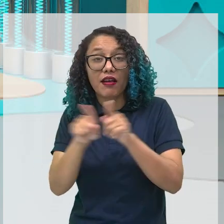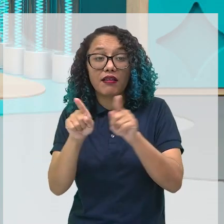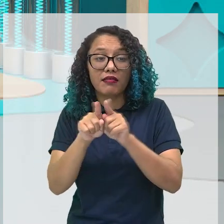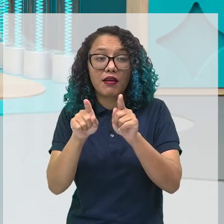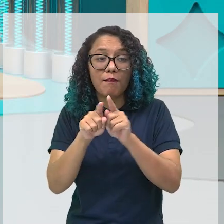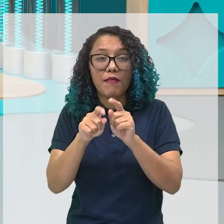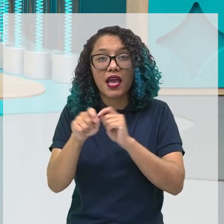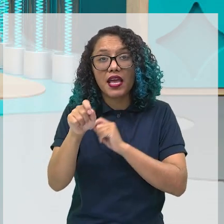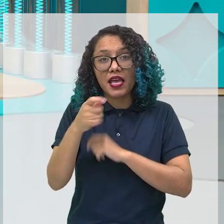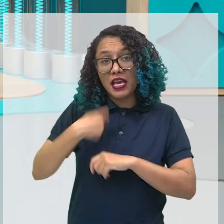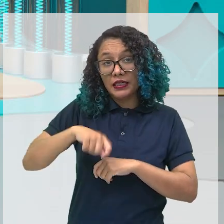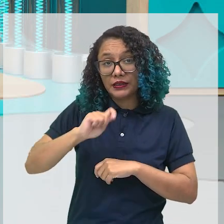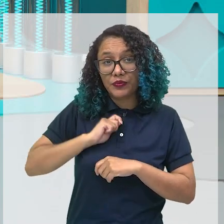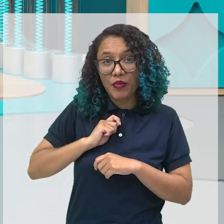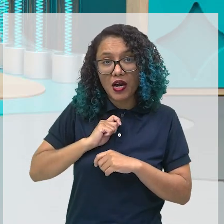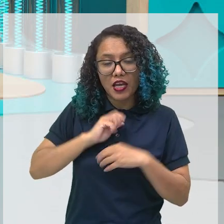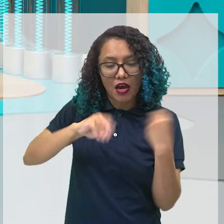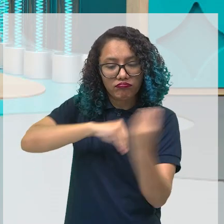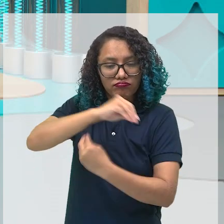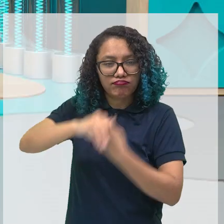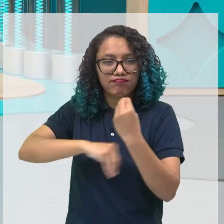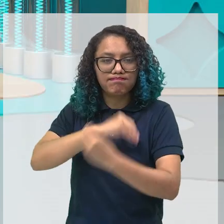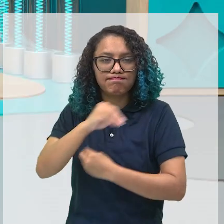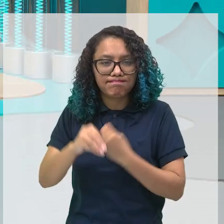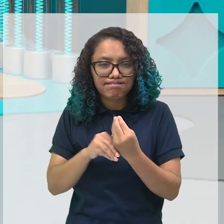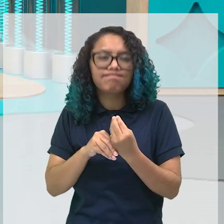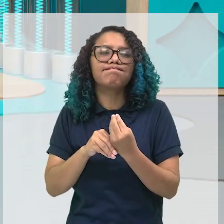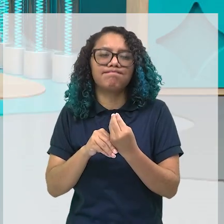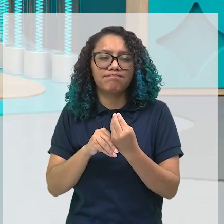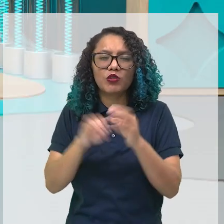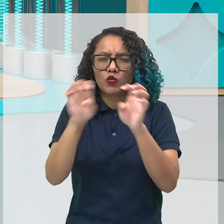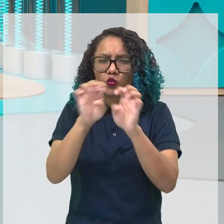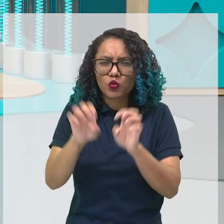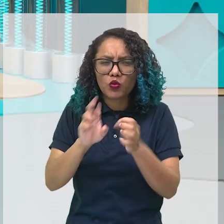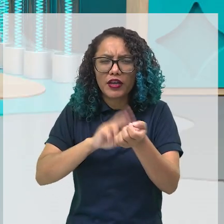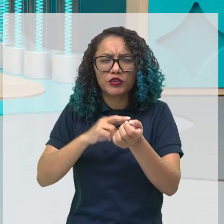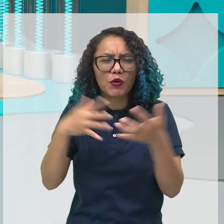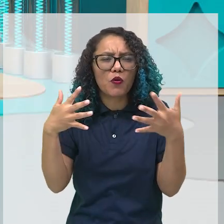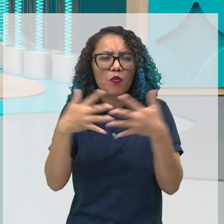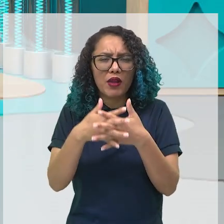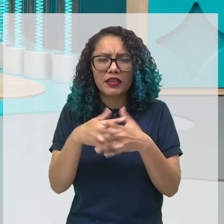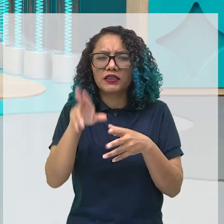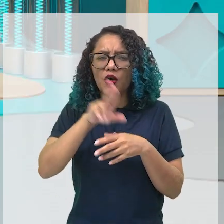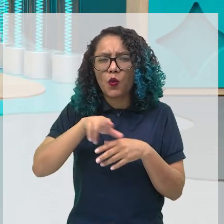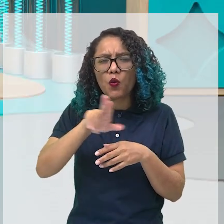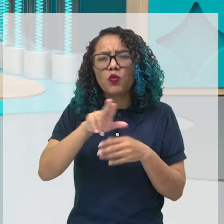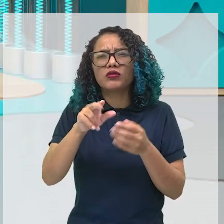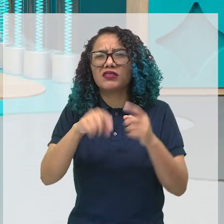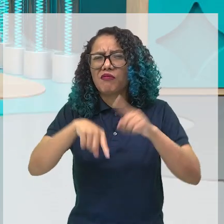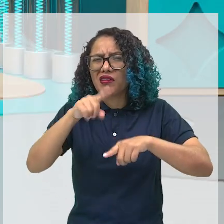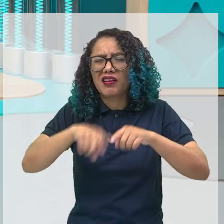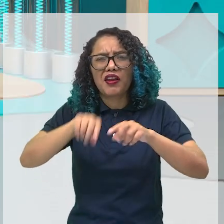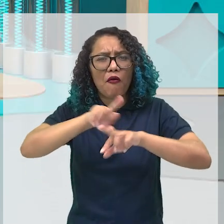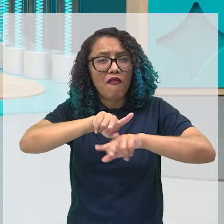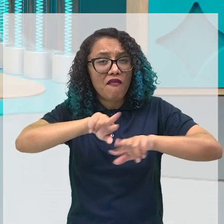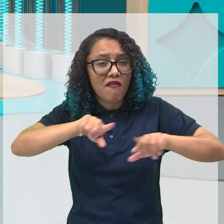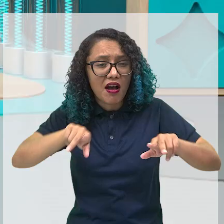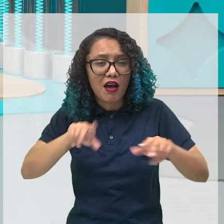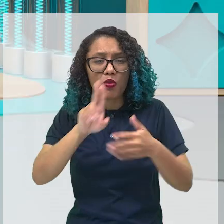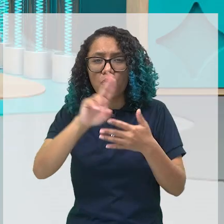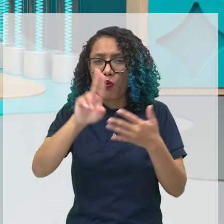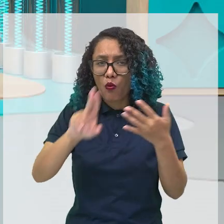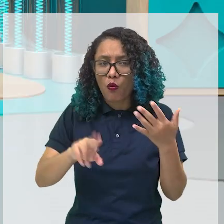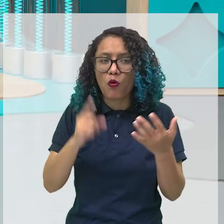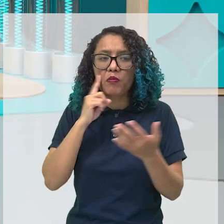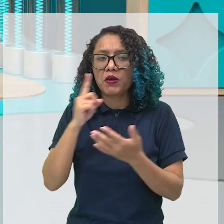com uma estrutura rítmica complexa e uso de instrumentos como o trés, a clave e as congas. Além desses,